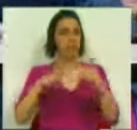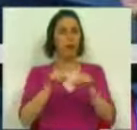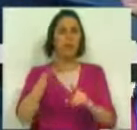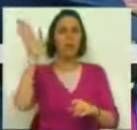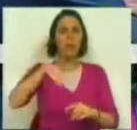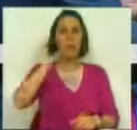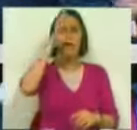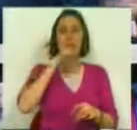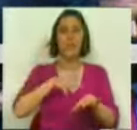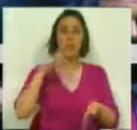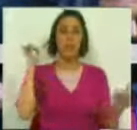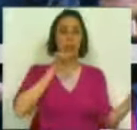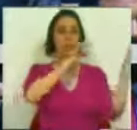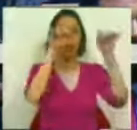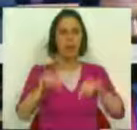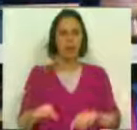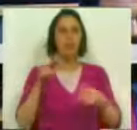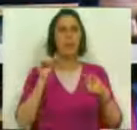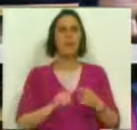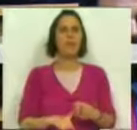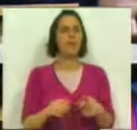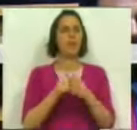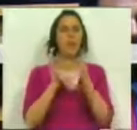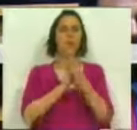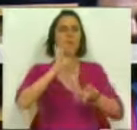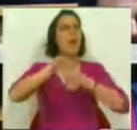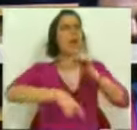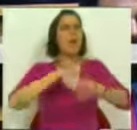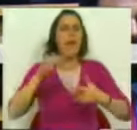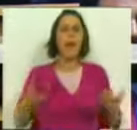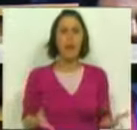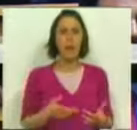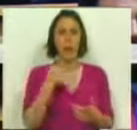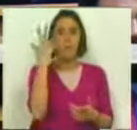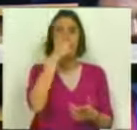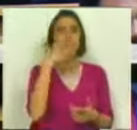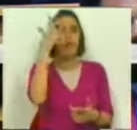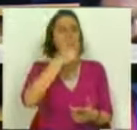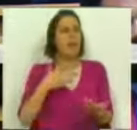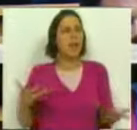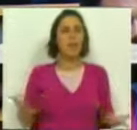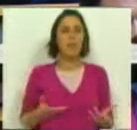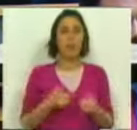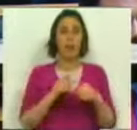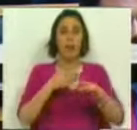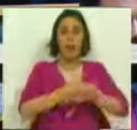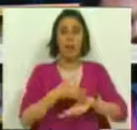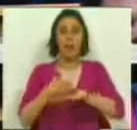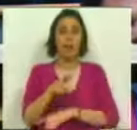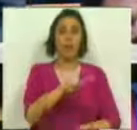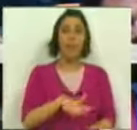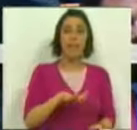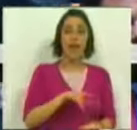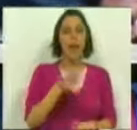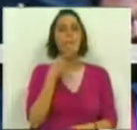Foi chamar o Ministro ao Parlamento, foi chamar tudo aquilo que eram personalidades que tinham tido intervenção nesse